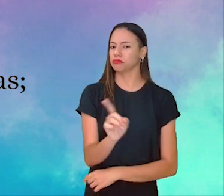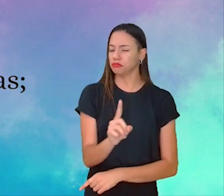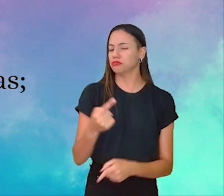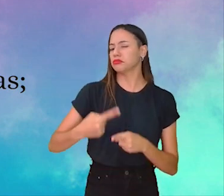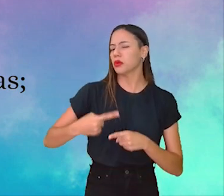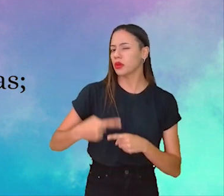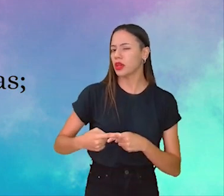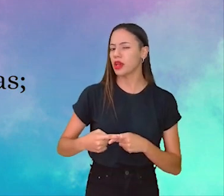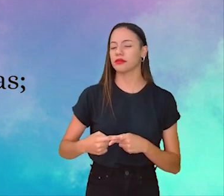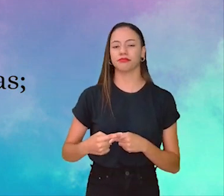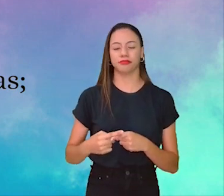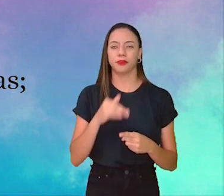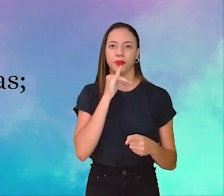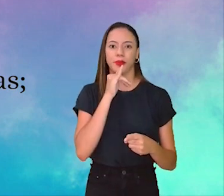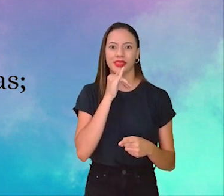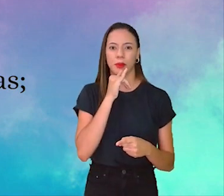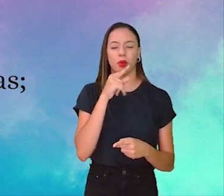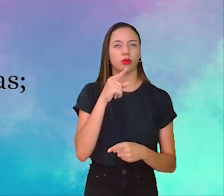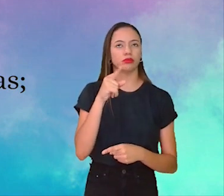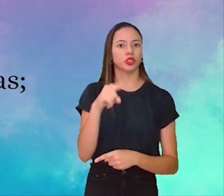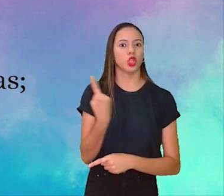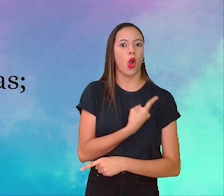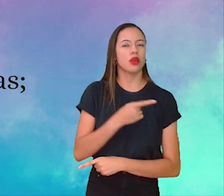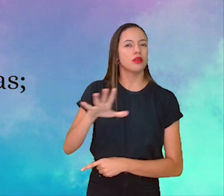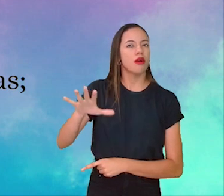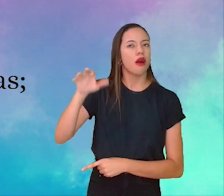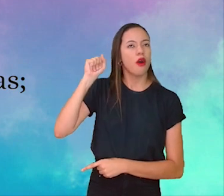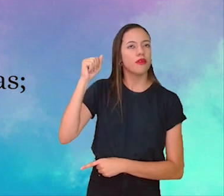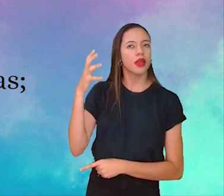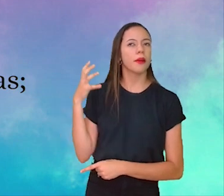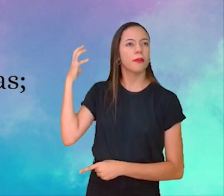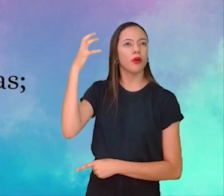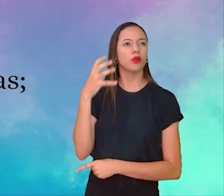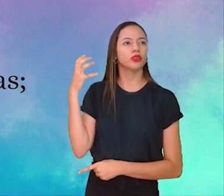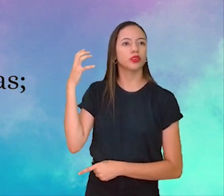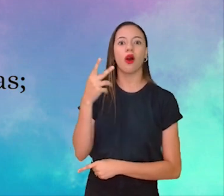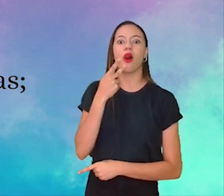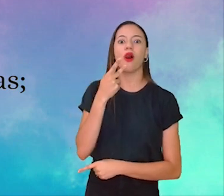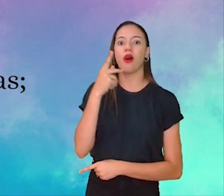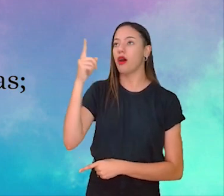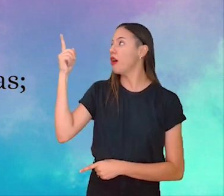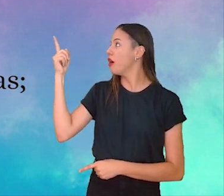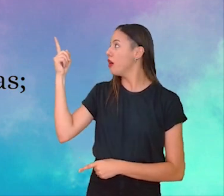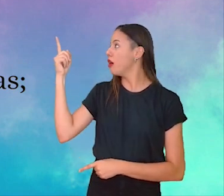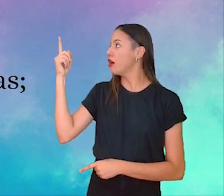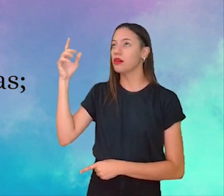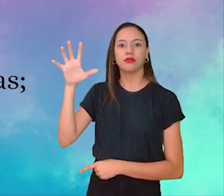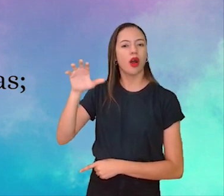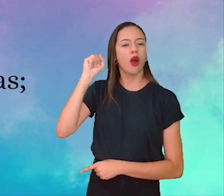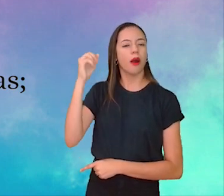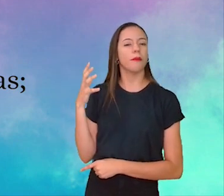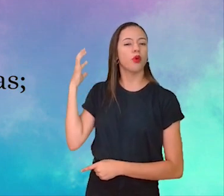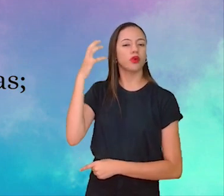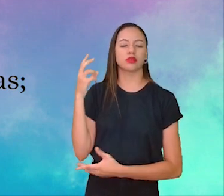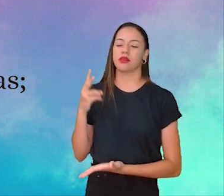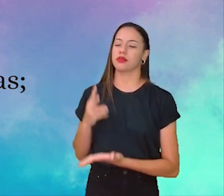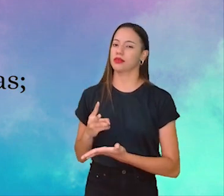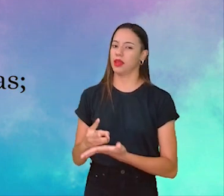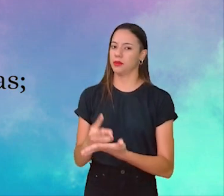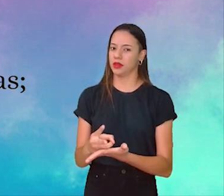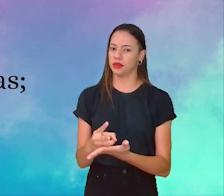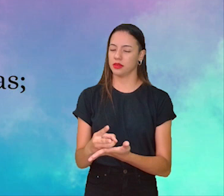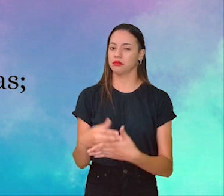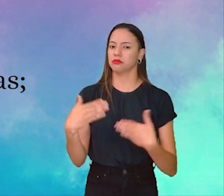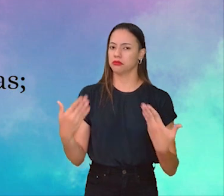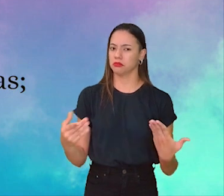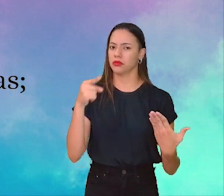quando, por exemplo, a gente ouve música, né, tá dizendo aí, ó, ouça música sempre, né? Então,